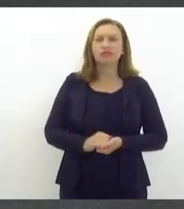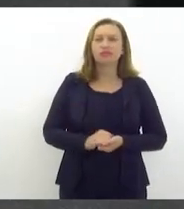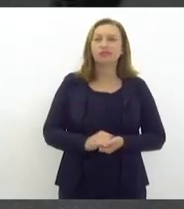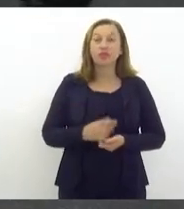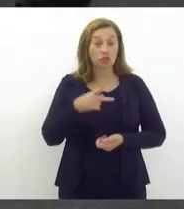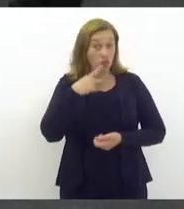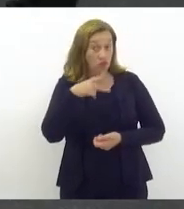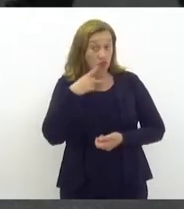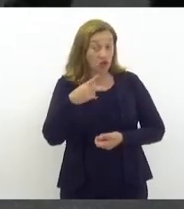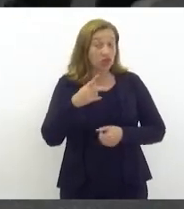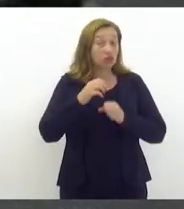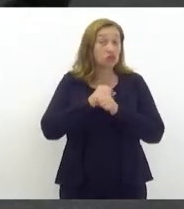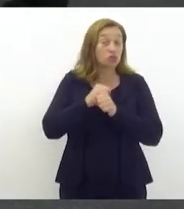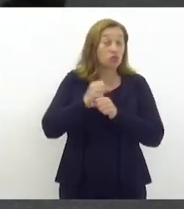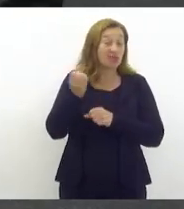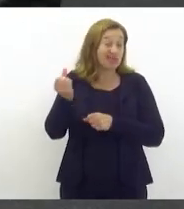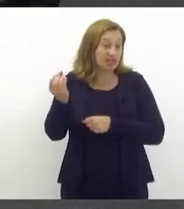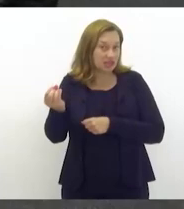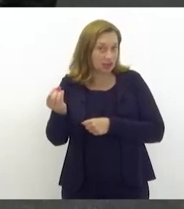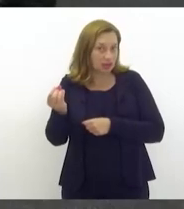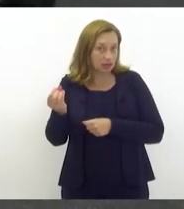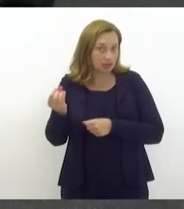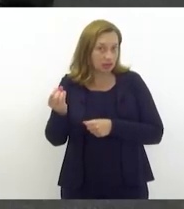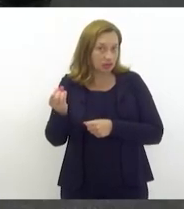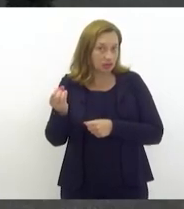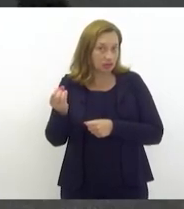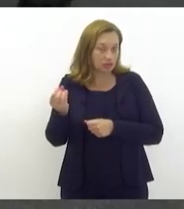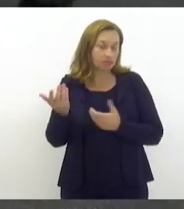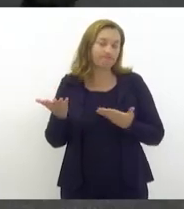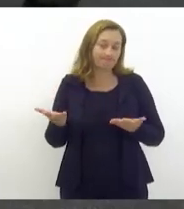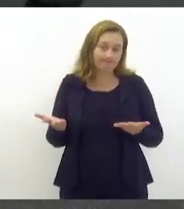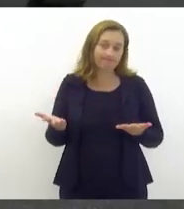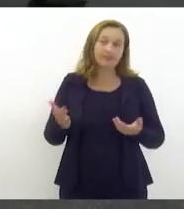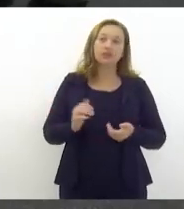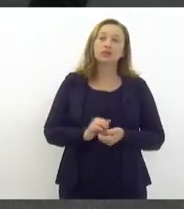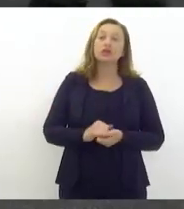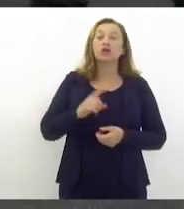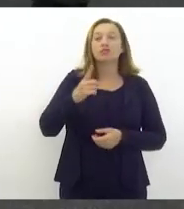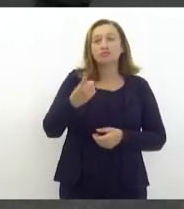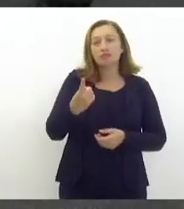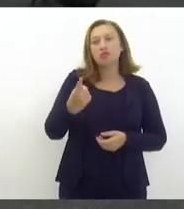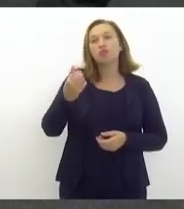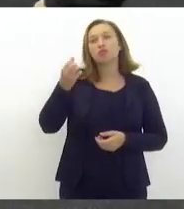estou falando, isso foi na década de 60, especificamente